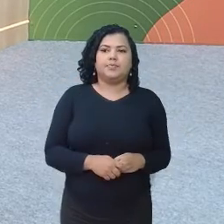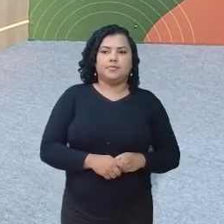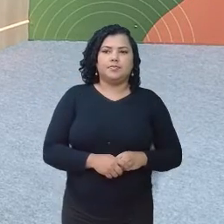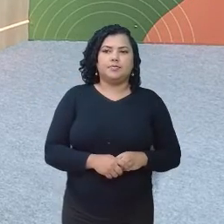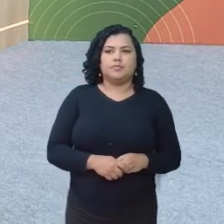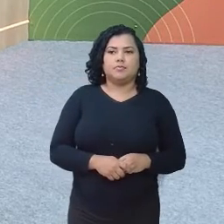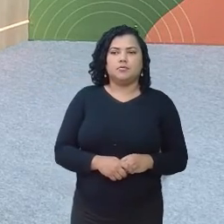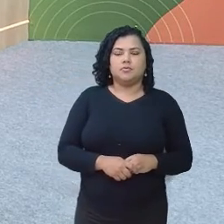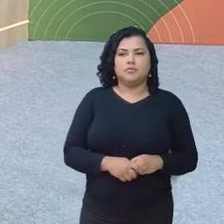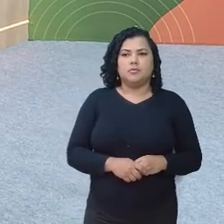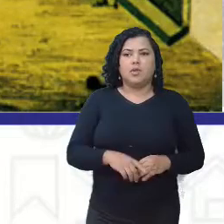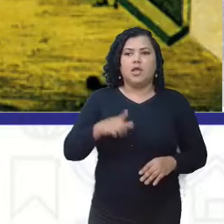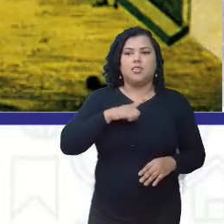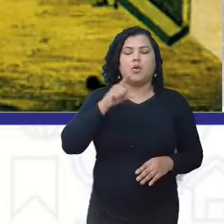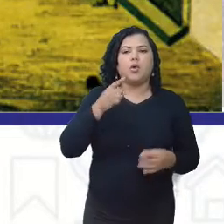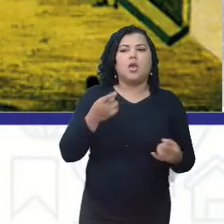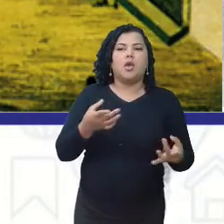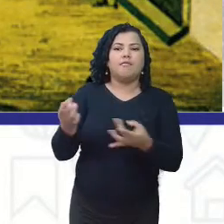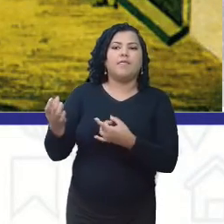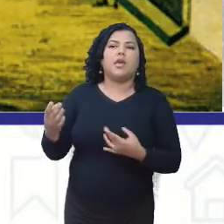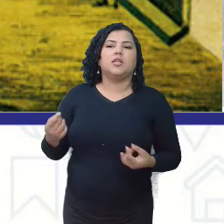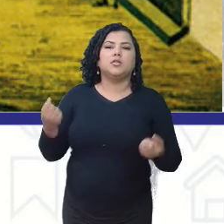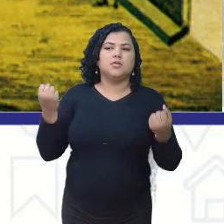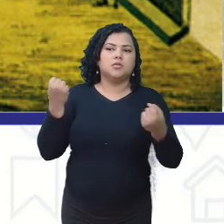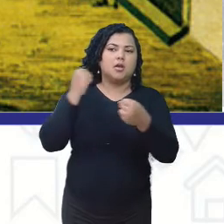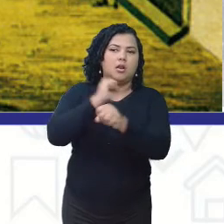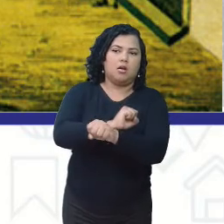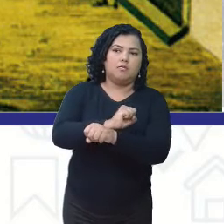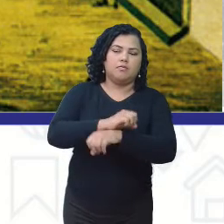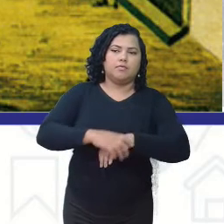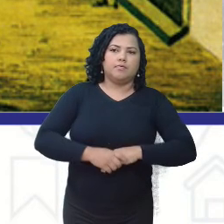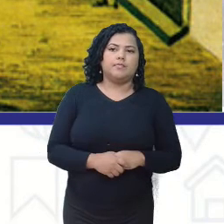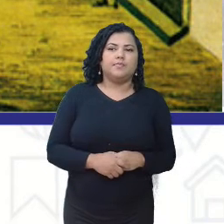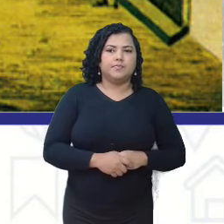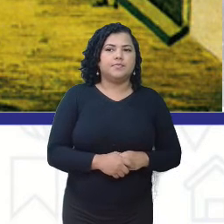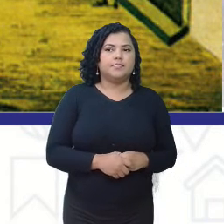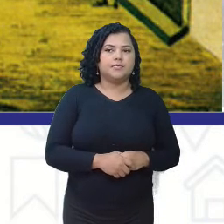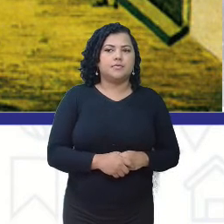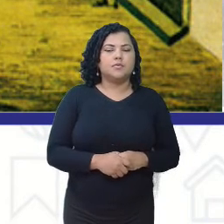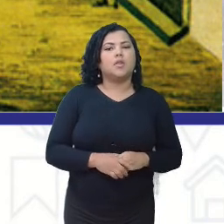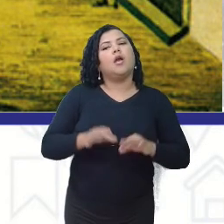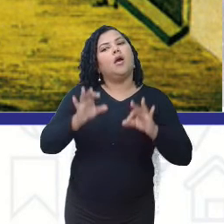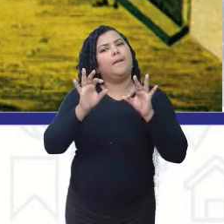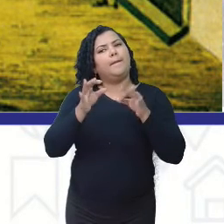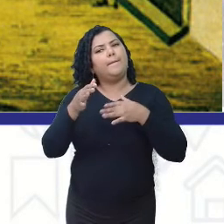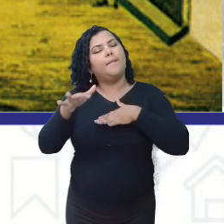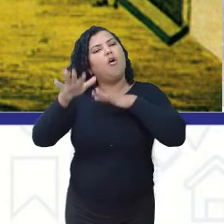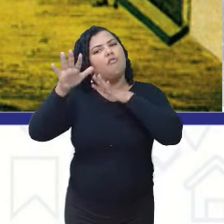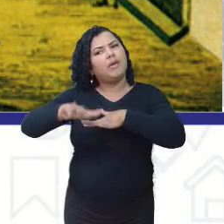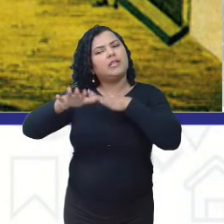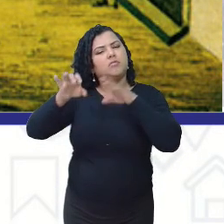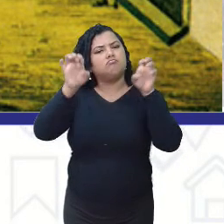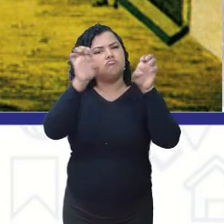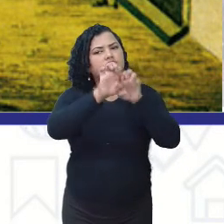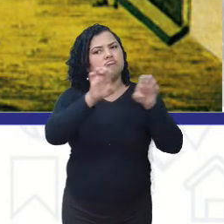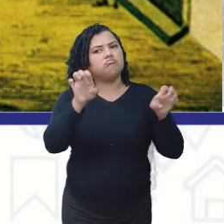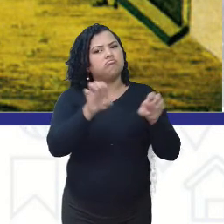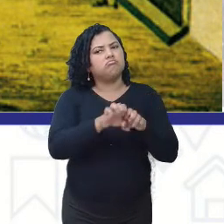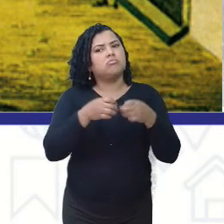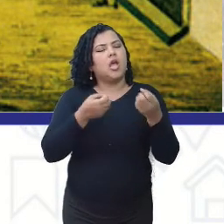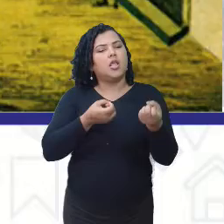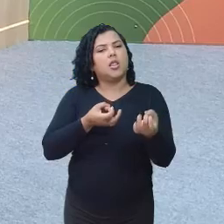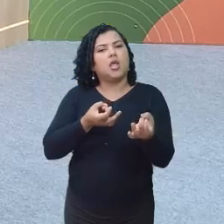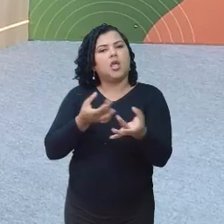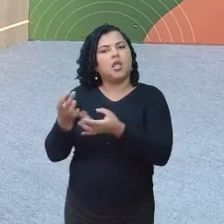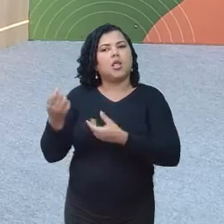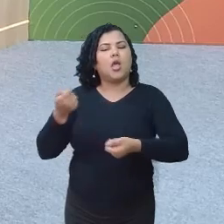Aqui ó, a gente tem um mercado de escravos. Os escravos eles movimentaram essa estrutura, né,